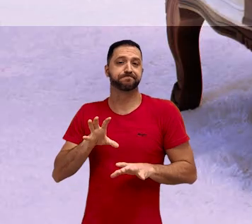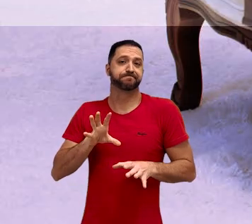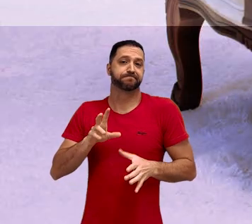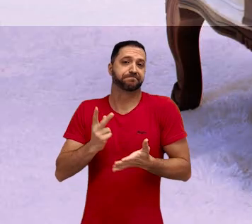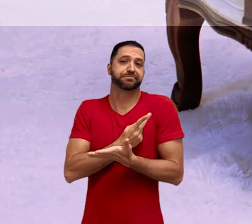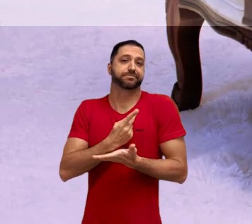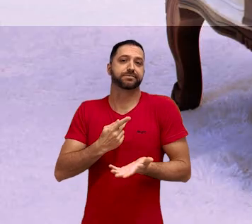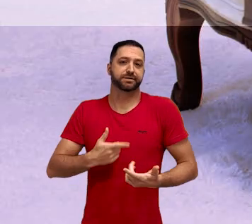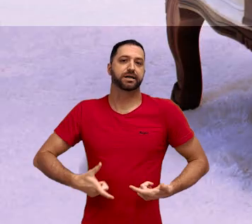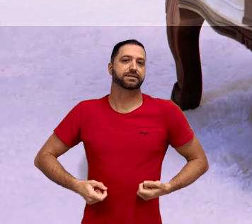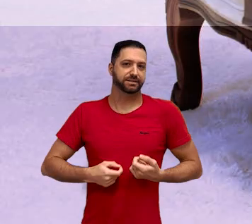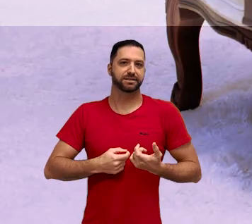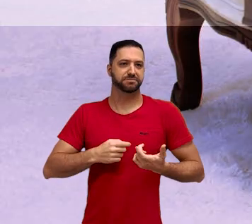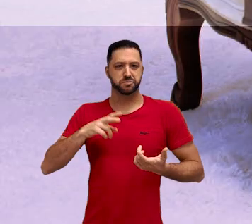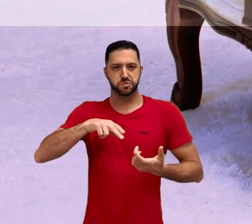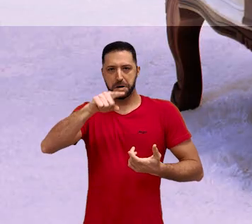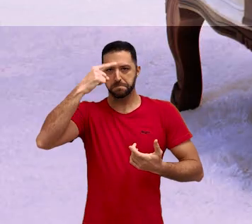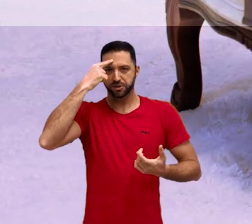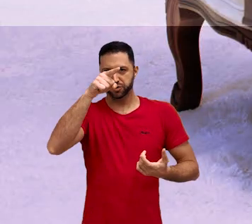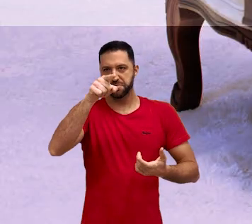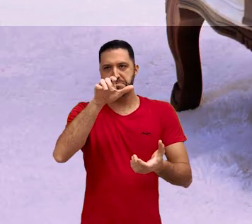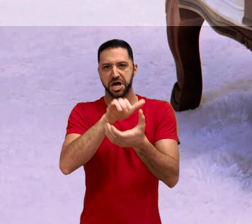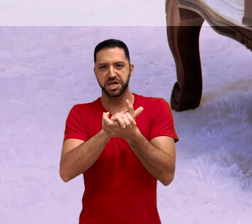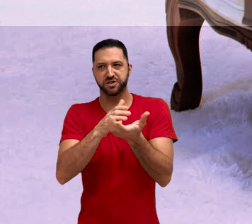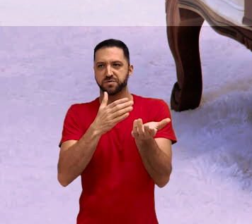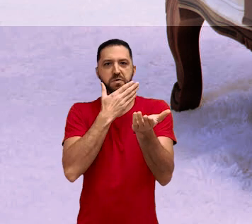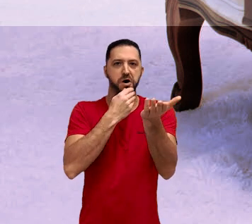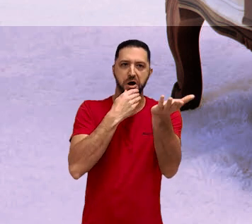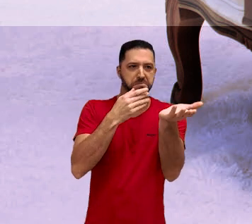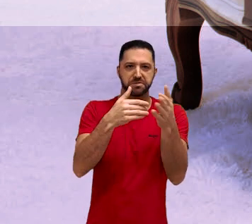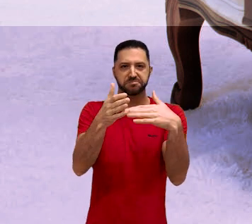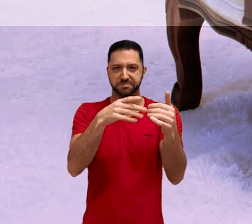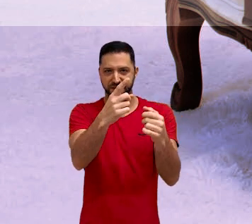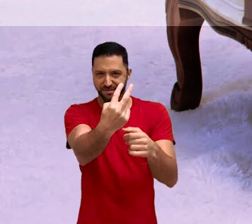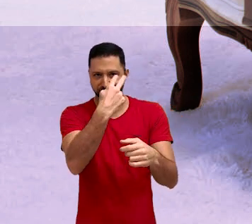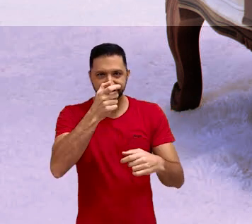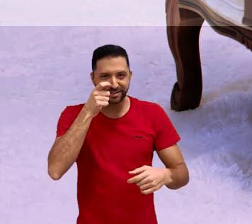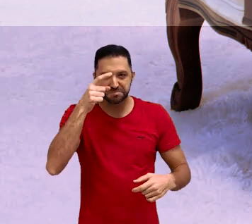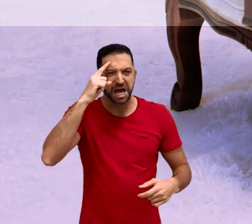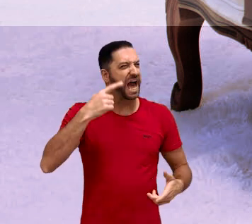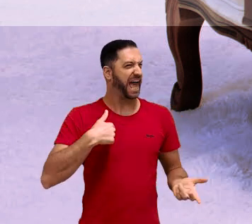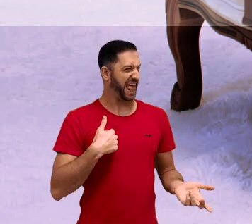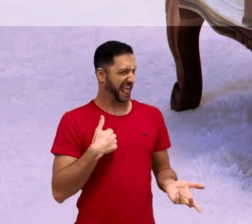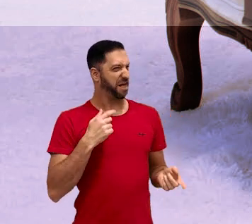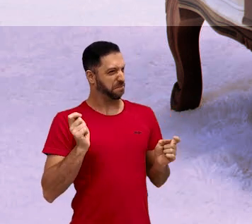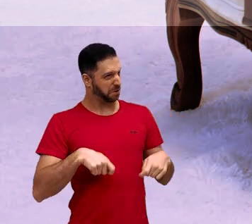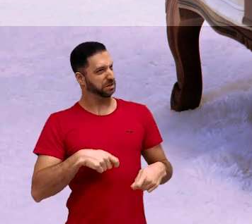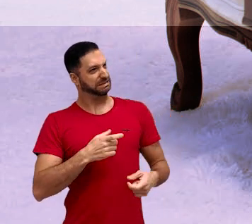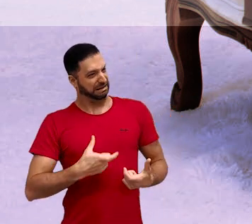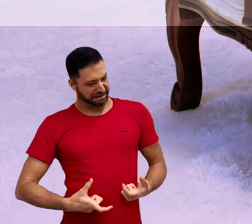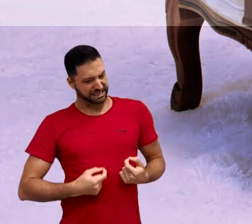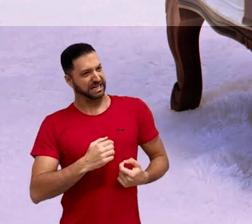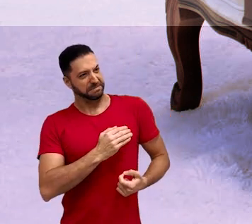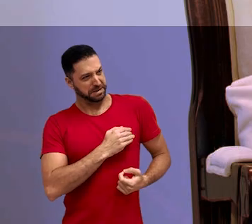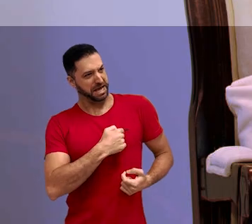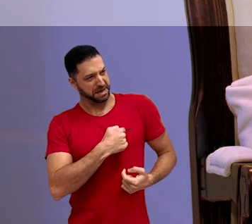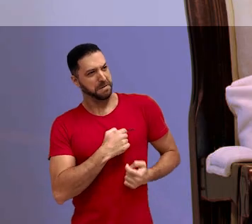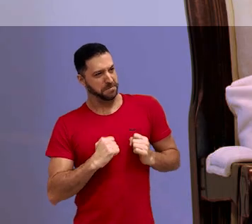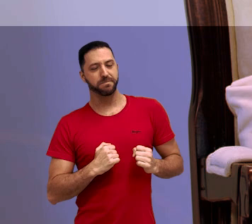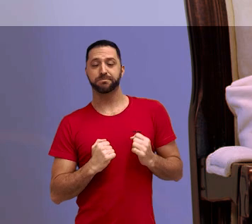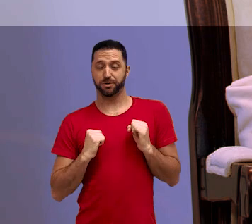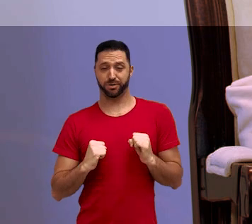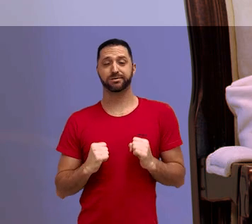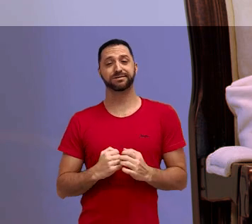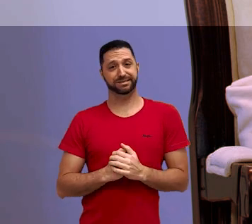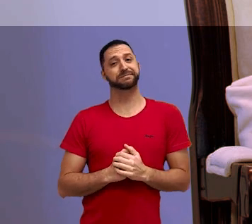com certeza, nunca pensou, você, marido, que pode estar aí, ou filho. Como assim? Tem sim, é impressionante. O homem